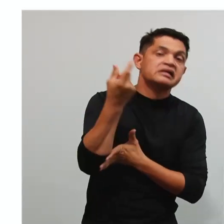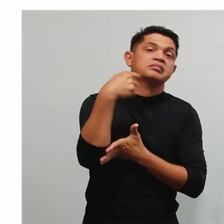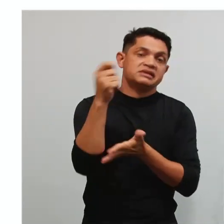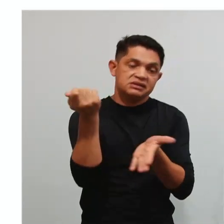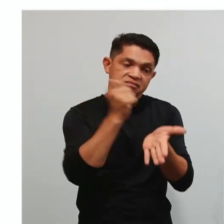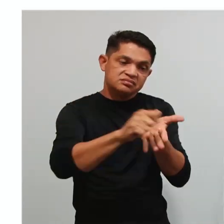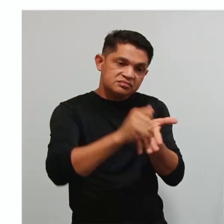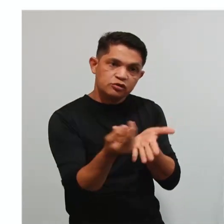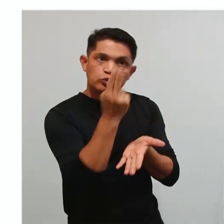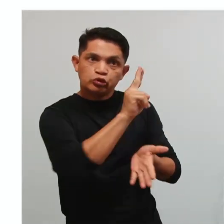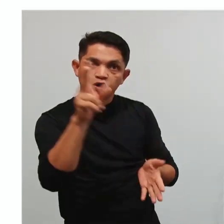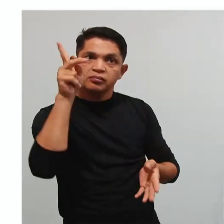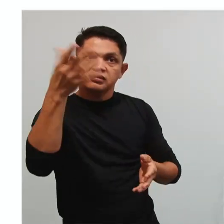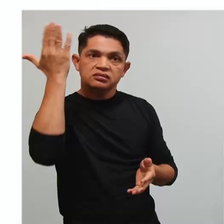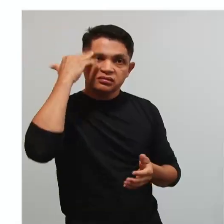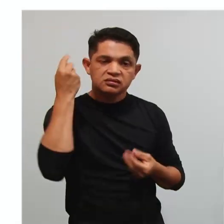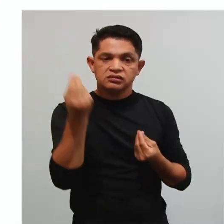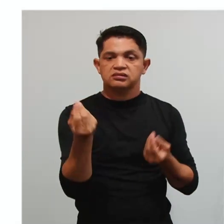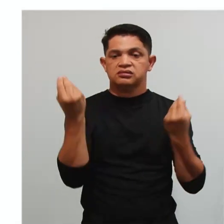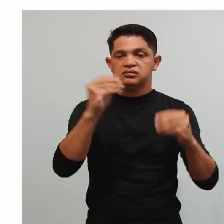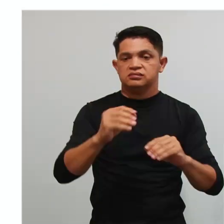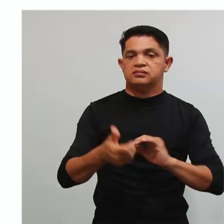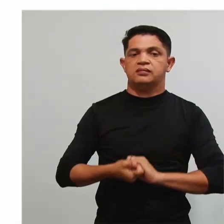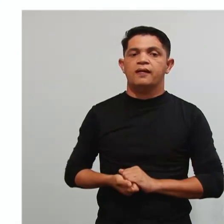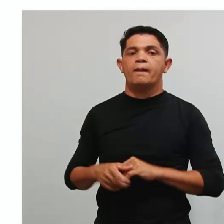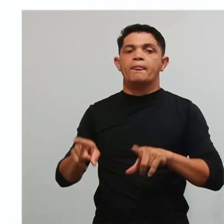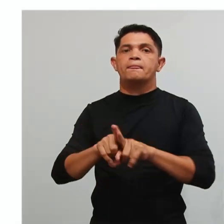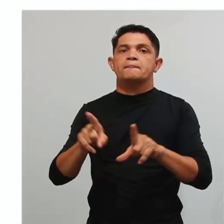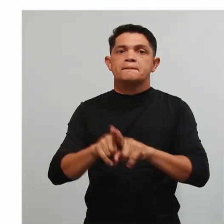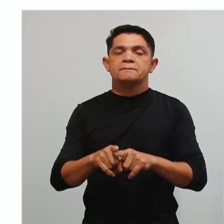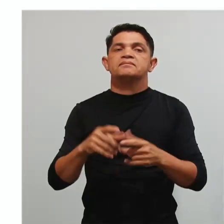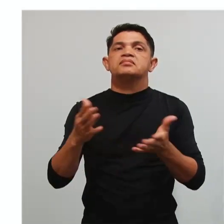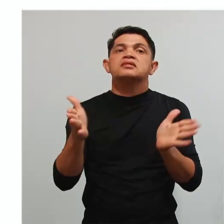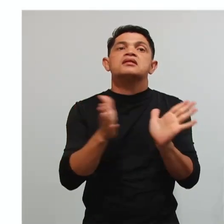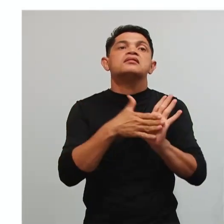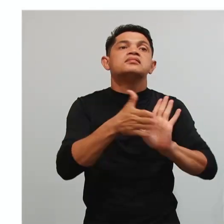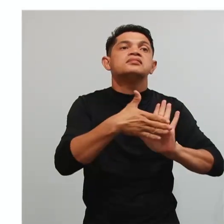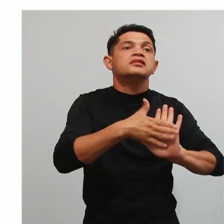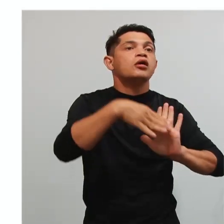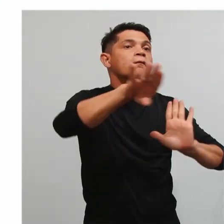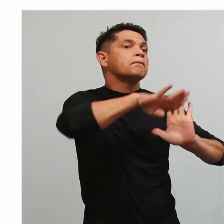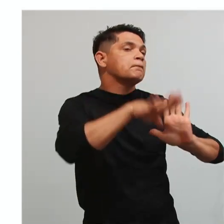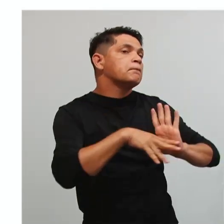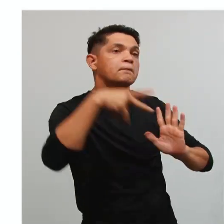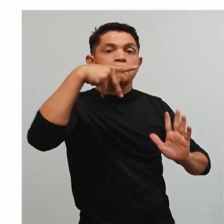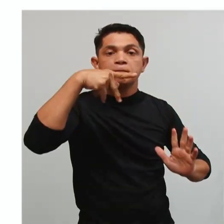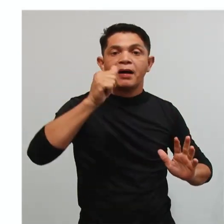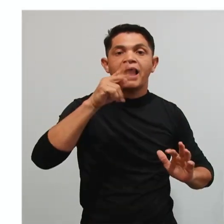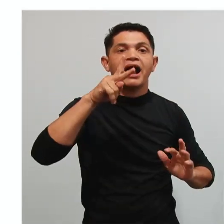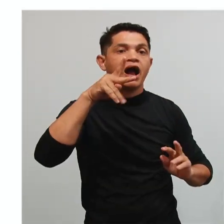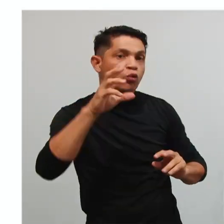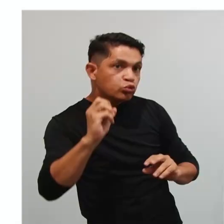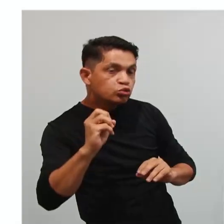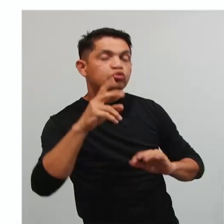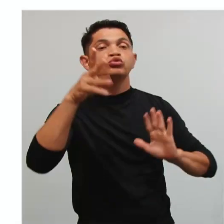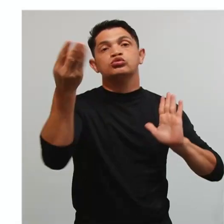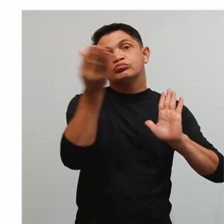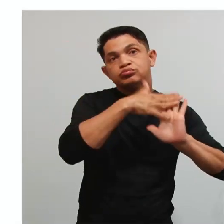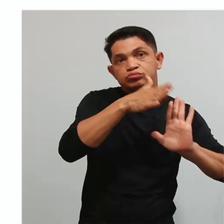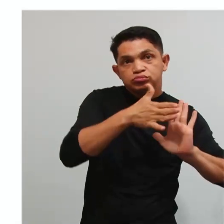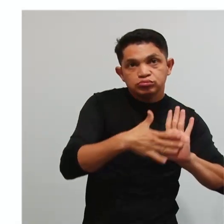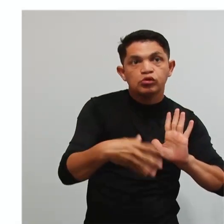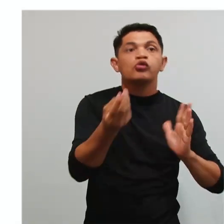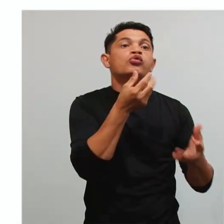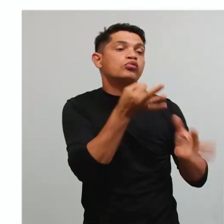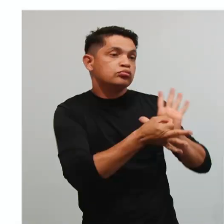A pauta, que é a ordem do dia, então, a pauta é o que foi tratado nessa reunião, né? Então, tem que constar